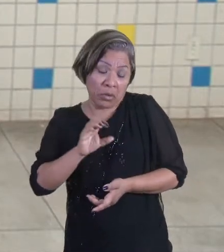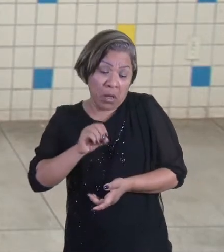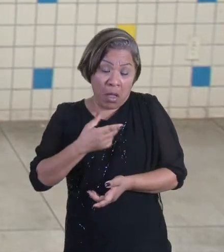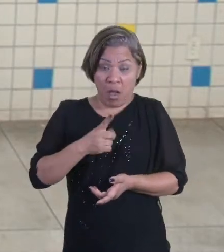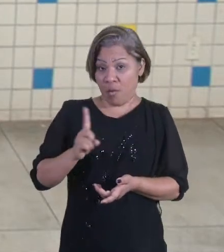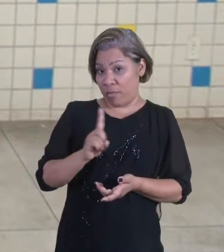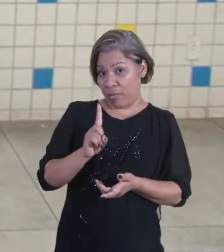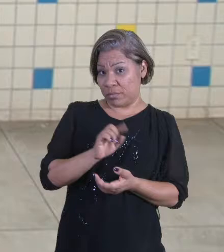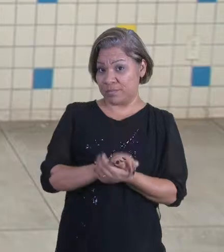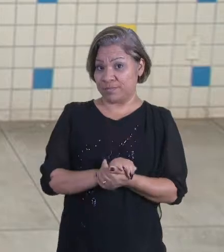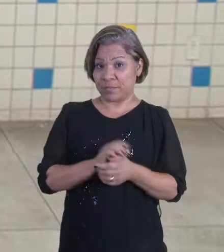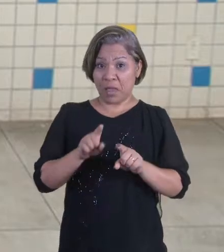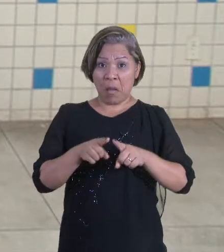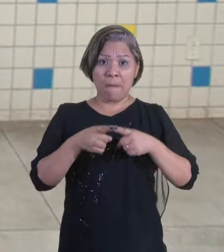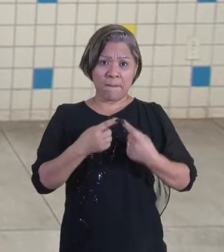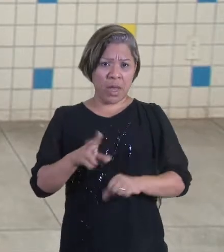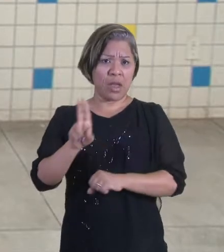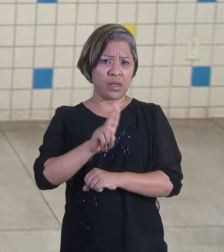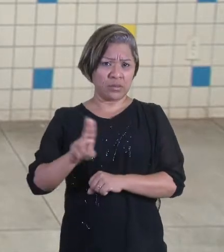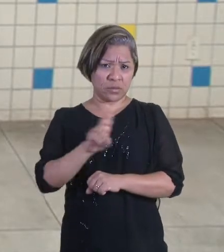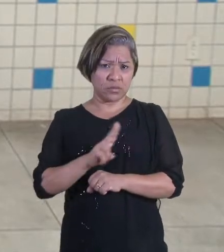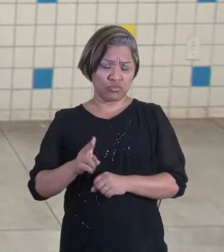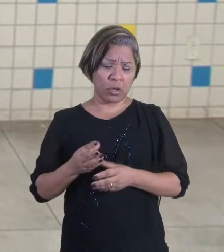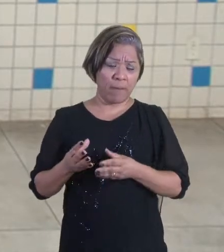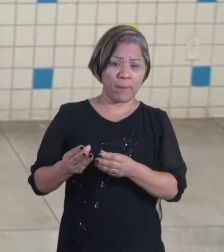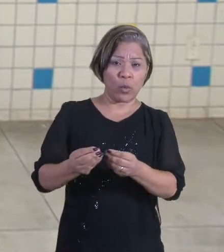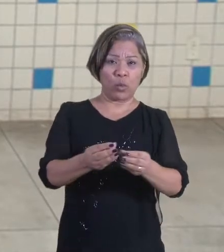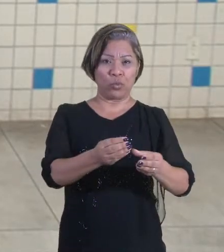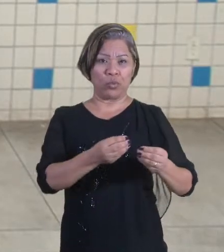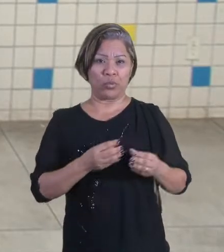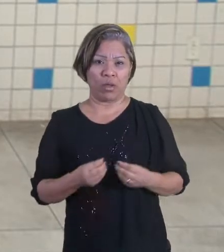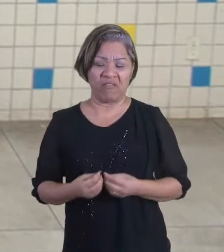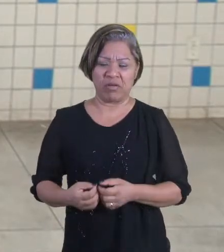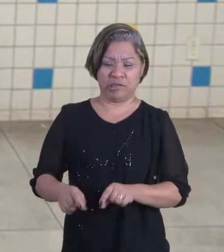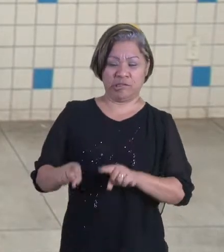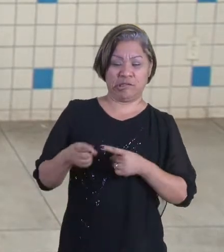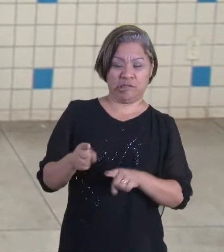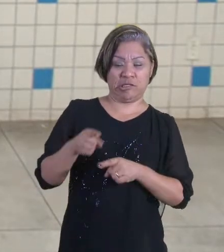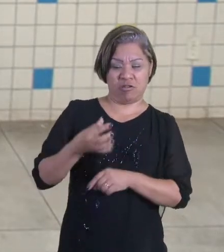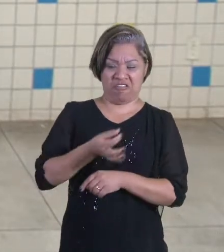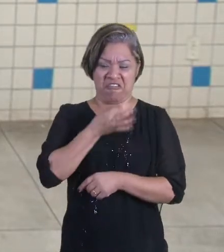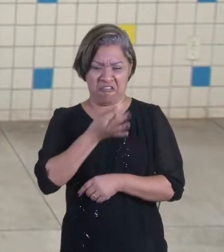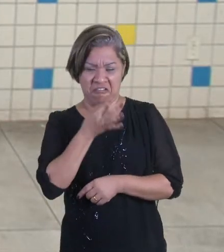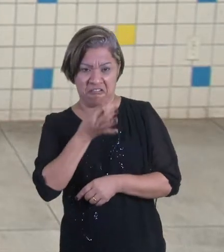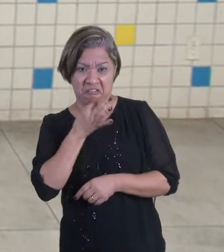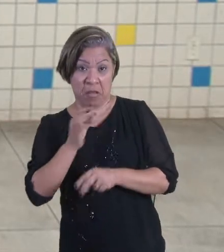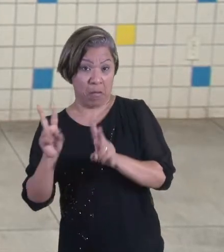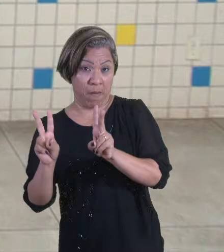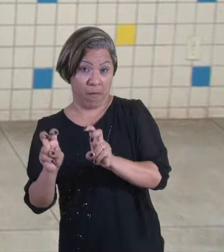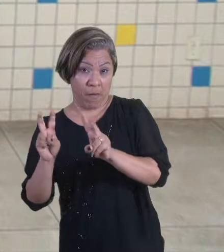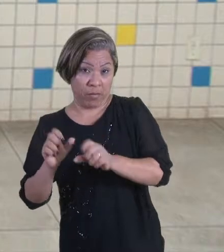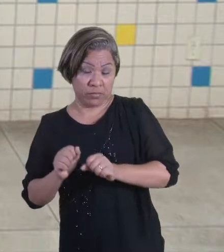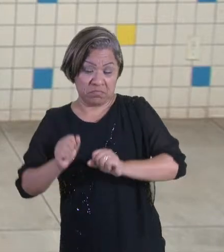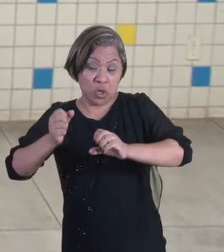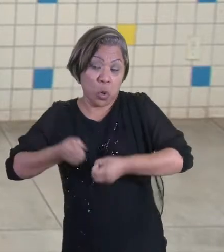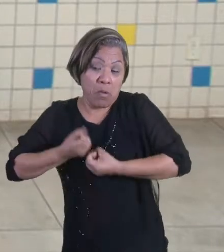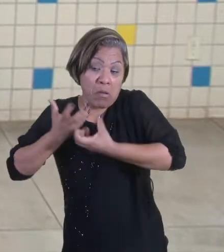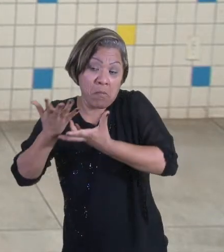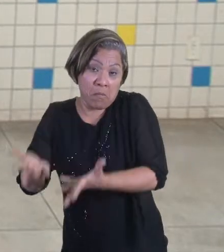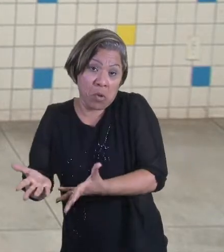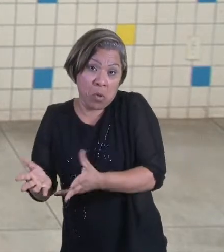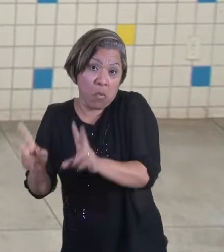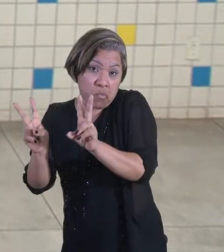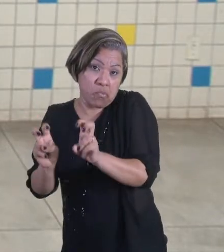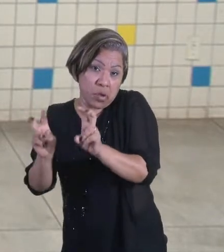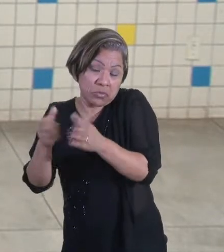que é utilizado muitas das vezes para criticar um determinado assunto, para expor um determinado assunto. E o